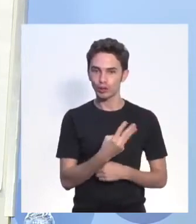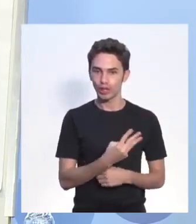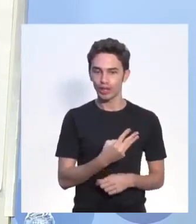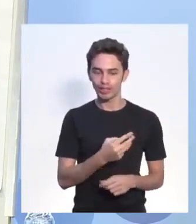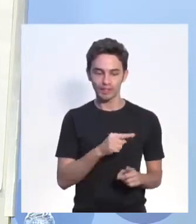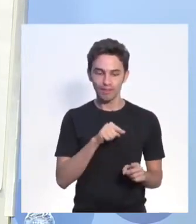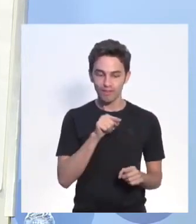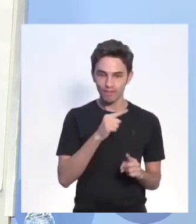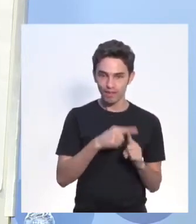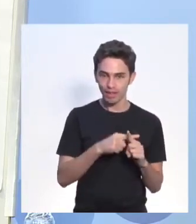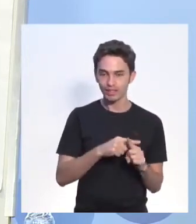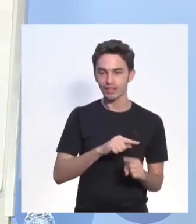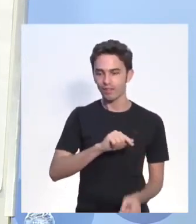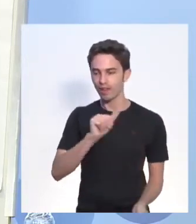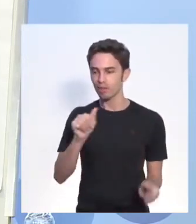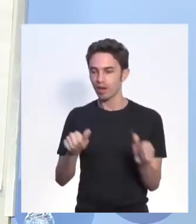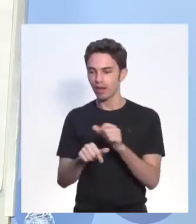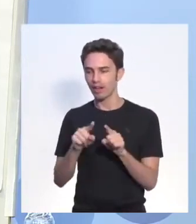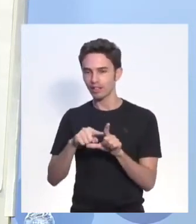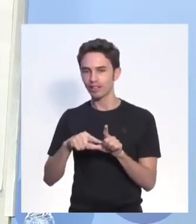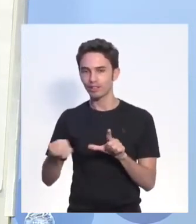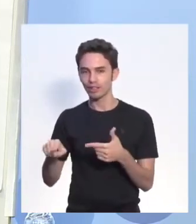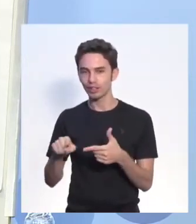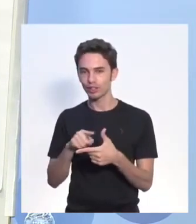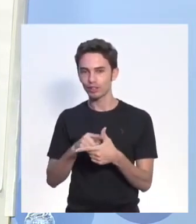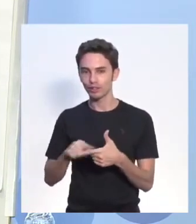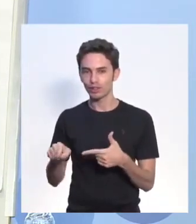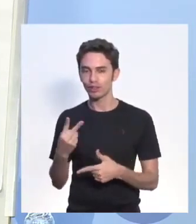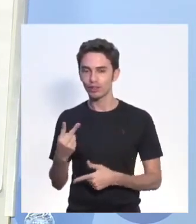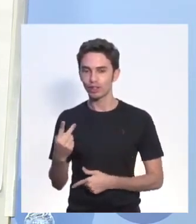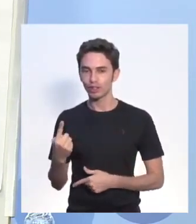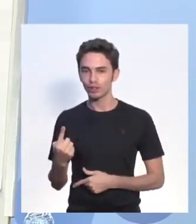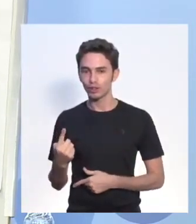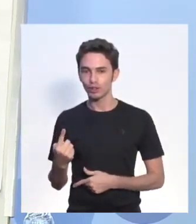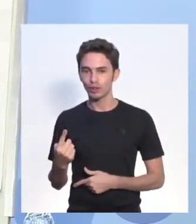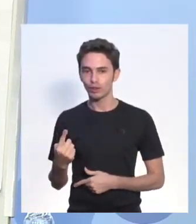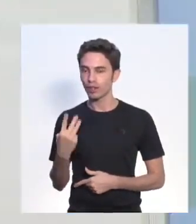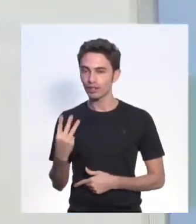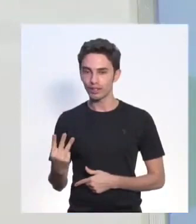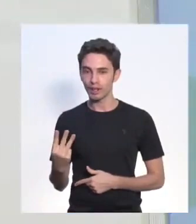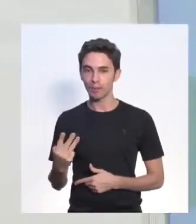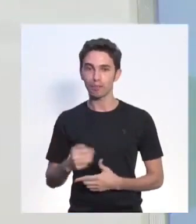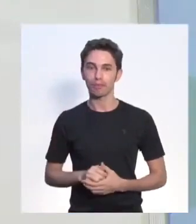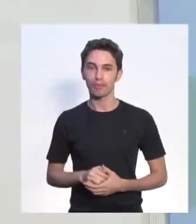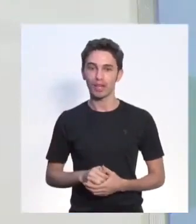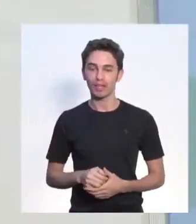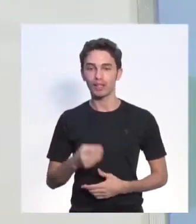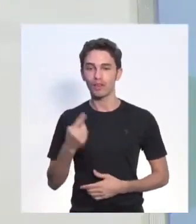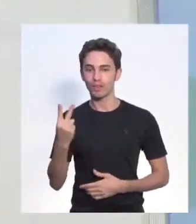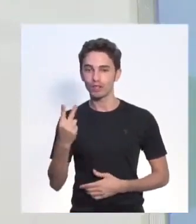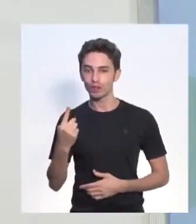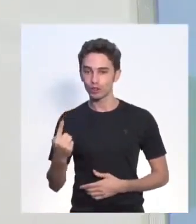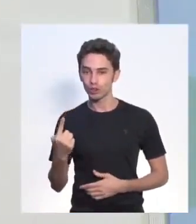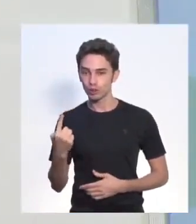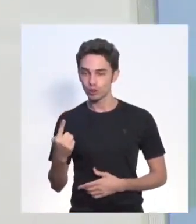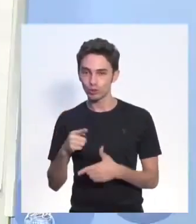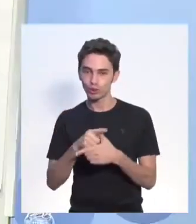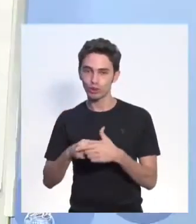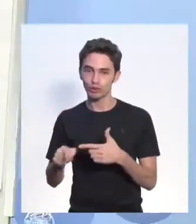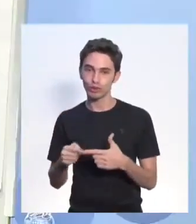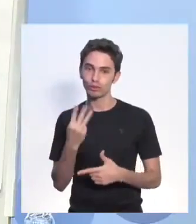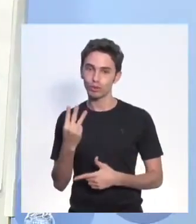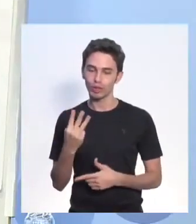21? Tem, 7. Então, o meu x nessa conta vale 7. Ah, mas eu queria só o x? Não, eu queria